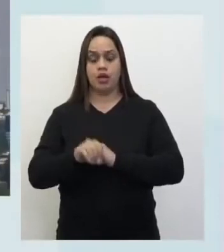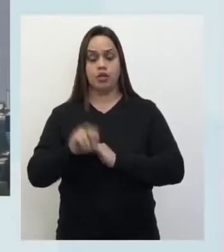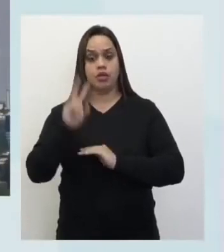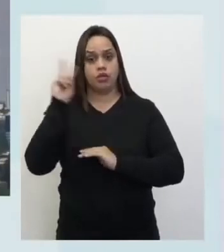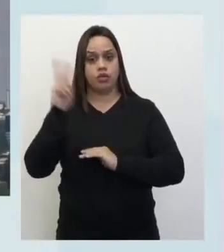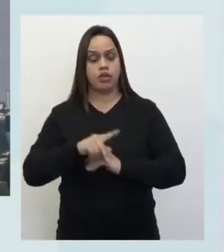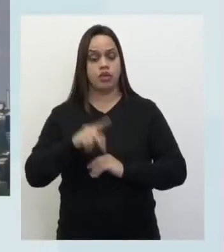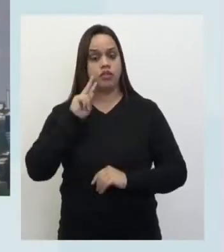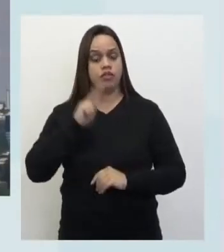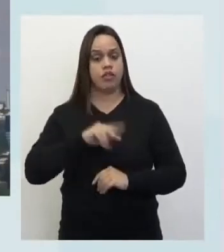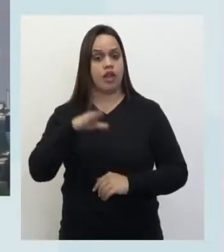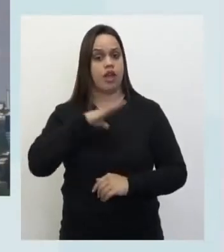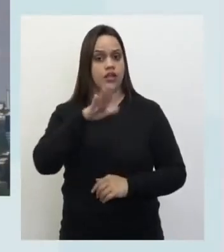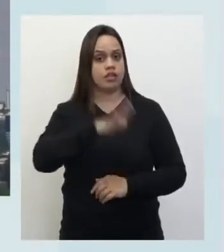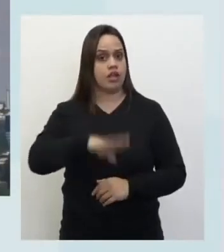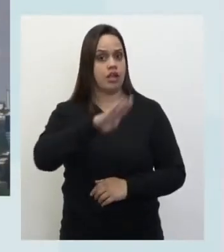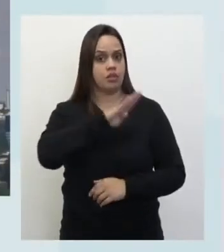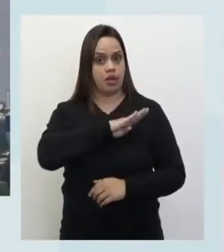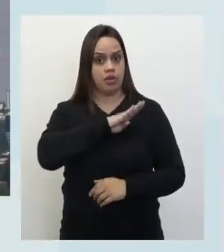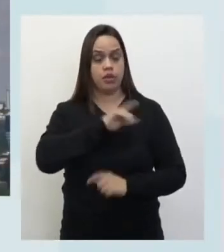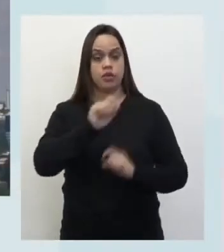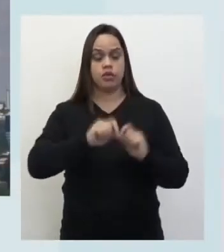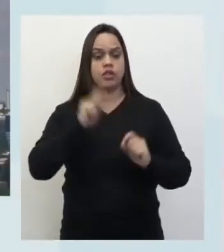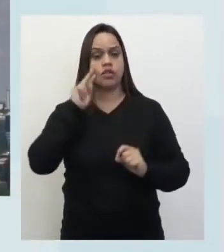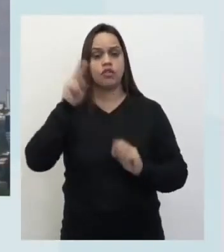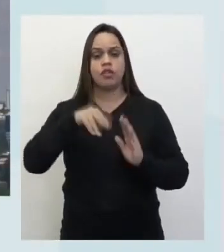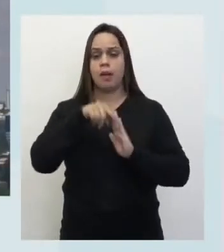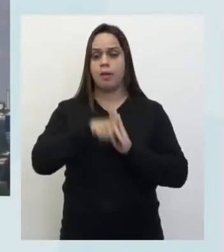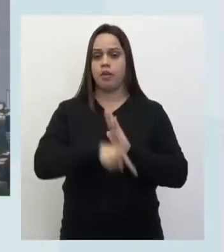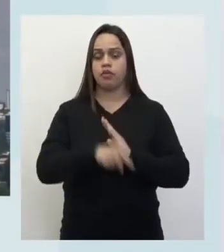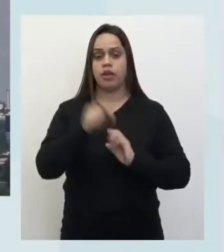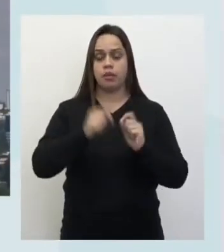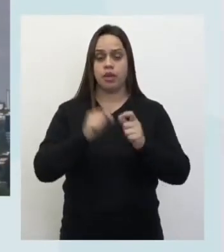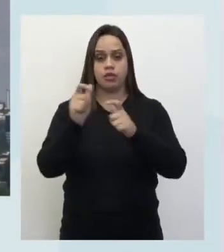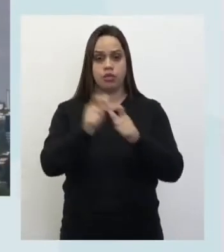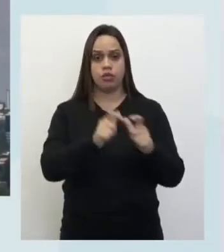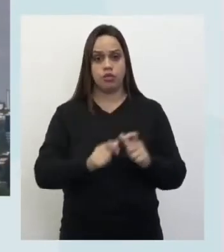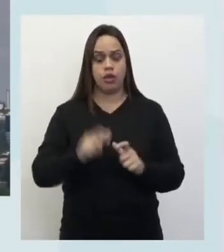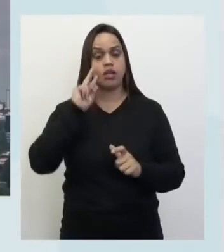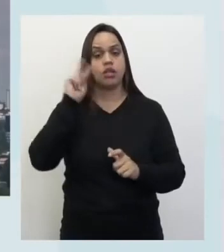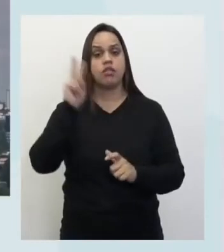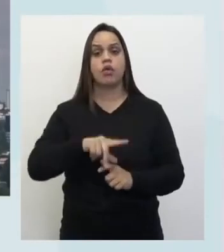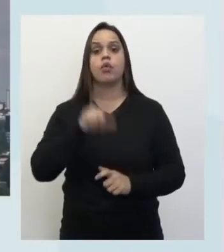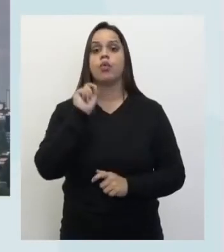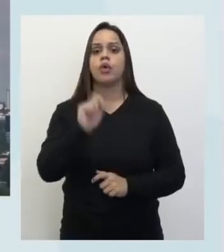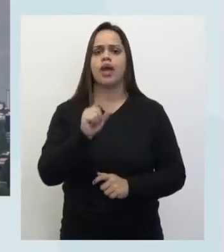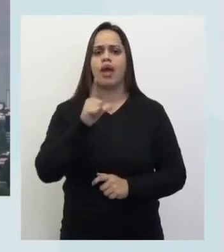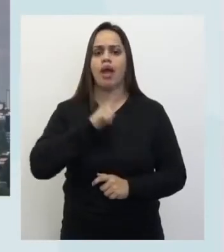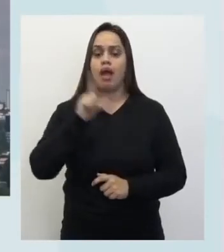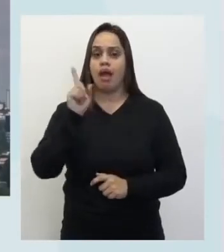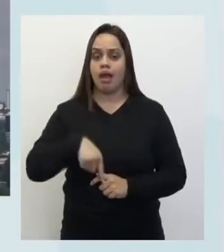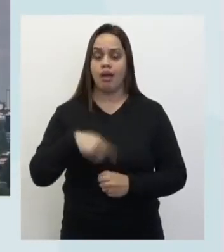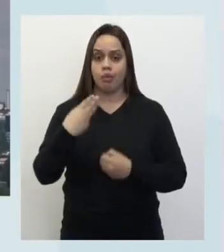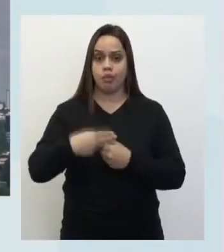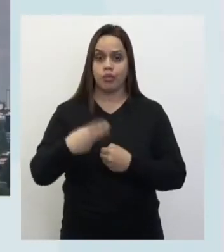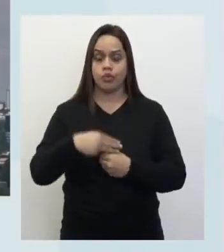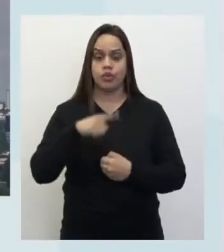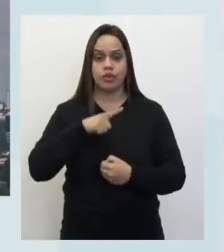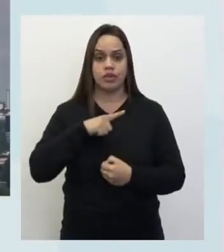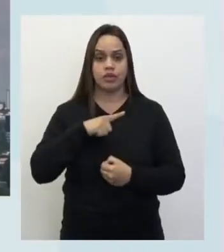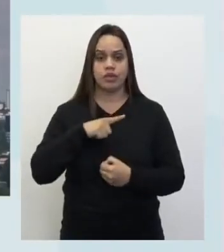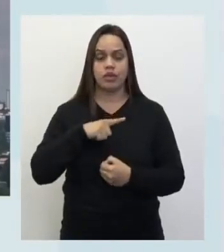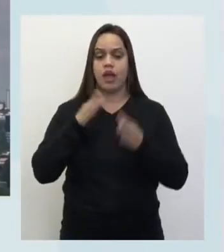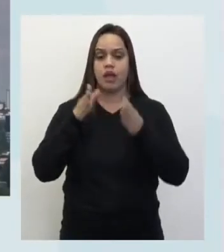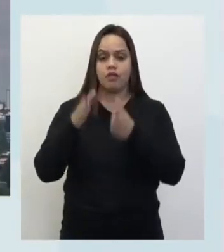se vocês fizerem um estudo, né, de aprofundamento, vocês vão encontrar que é um município que concentra